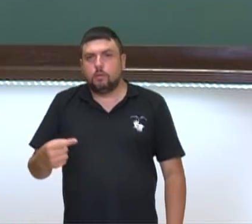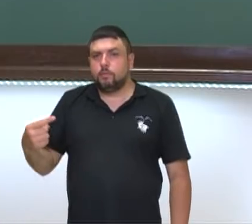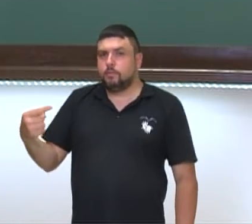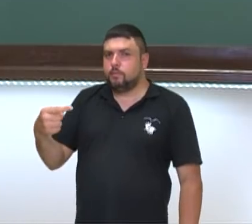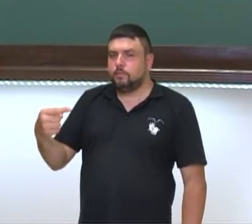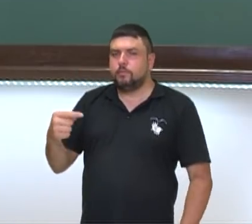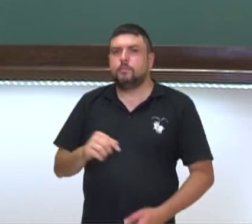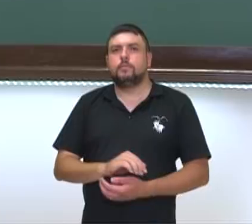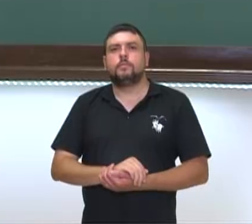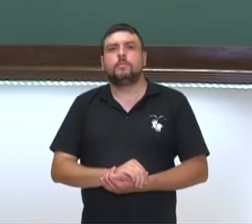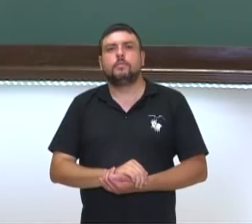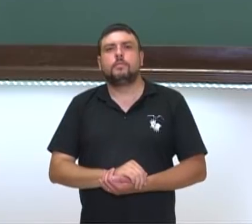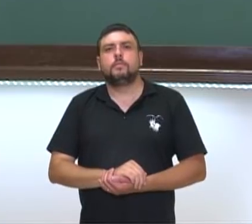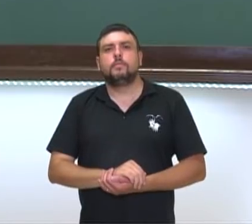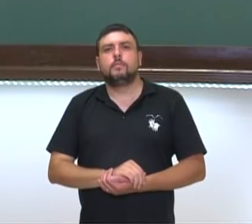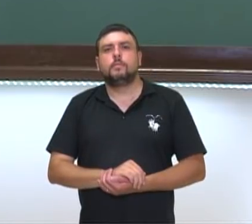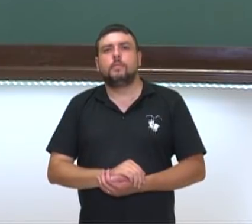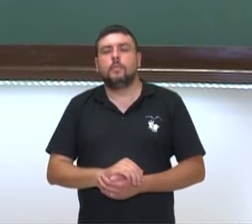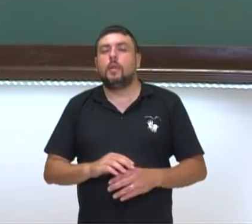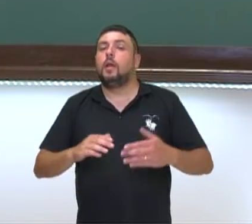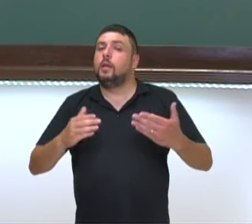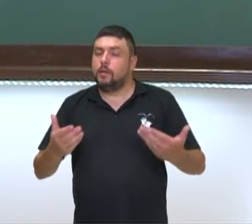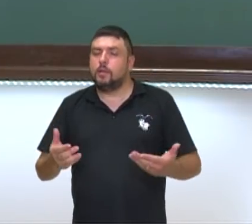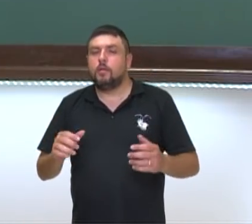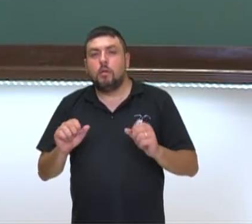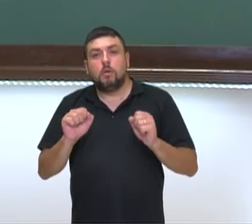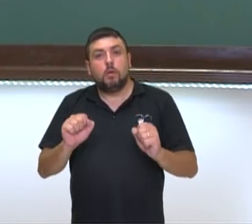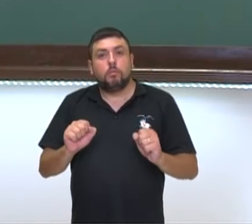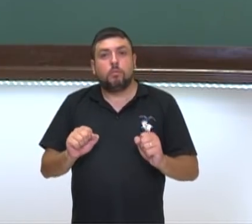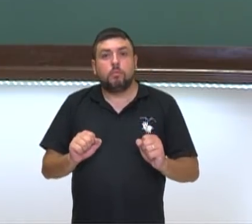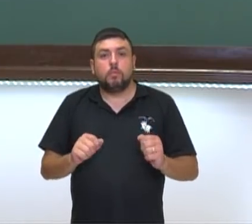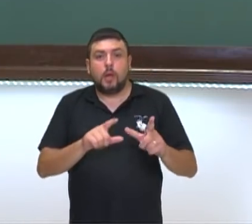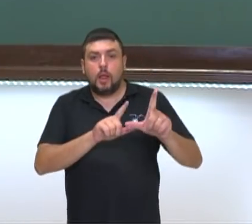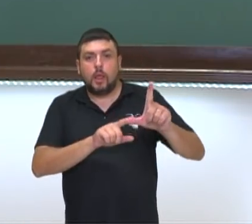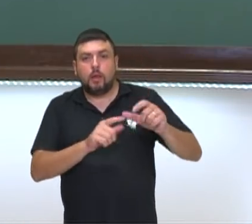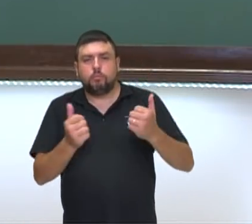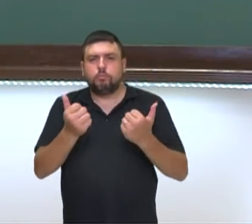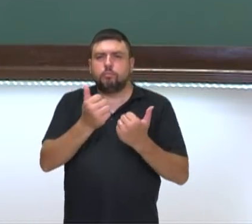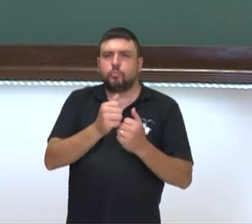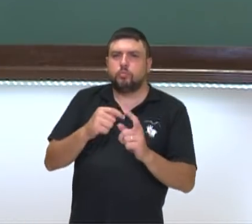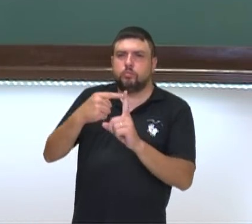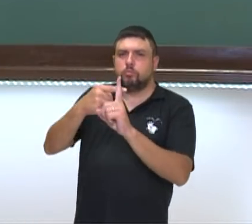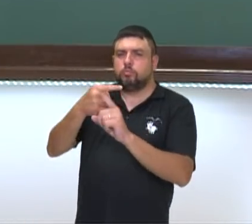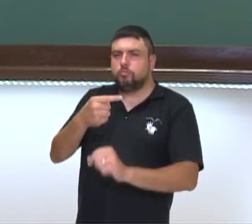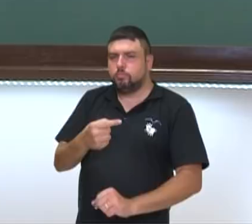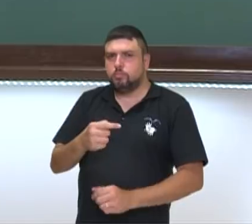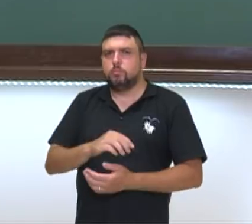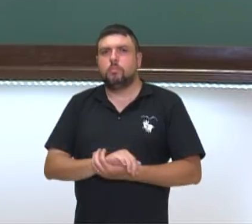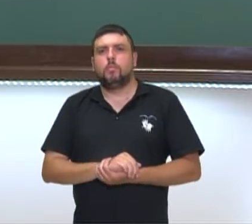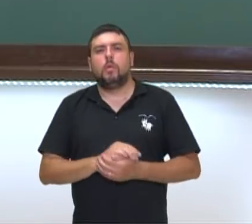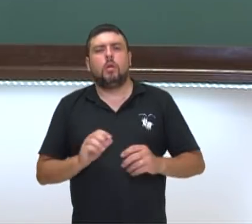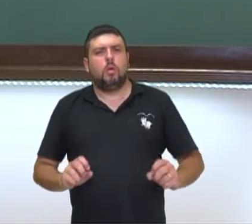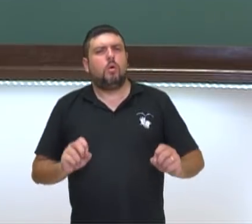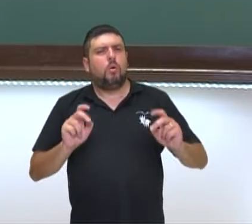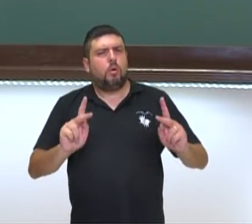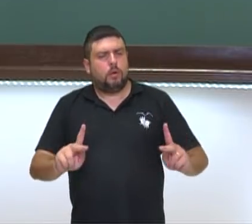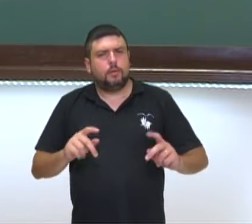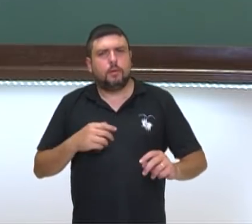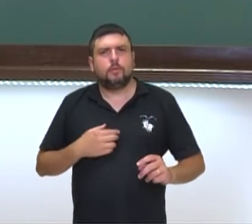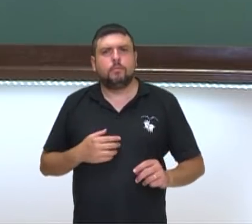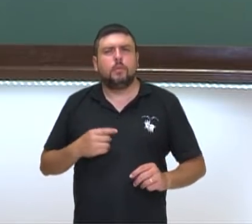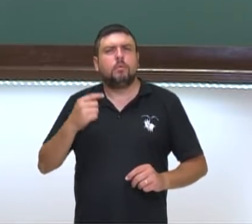1.506,97, certo? Então, é assim que eu poderia representar. Muito bem, pensado nessas situações, na